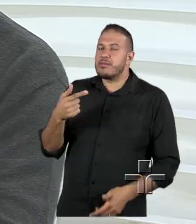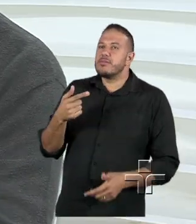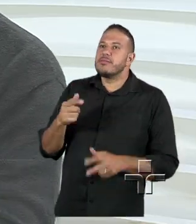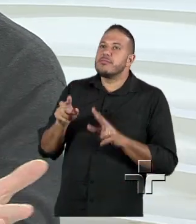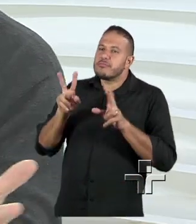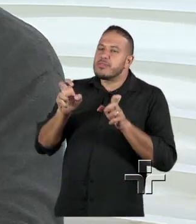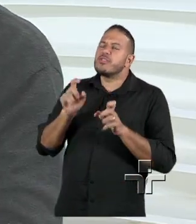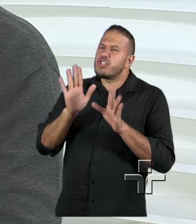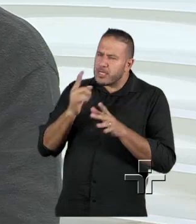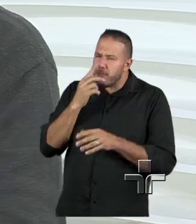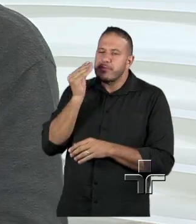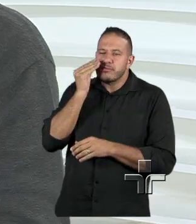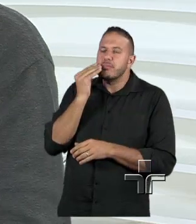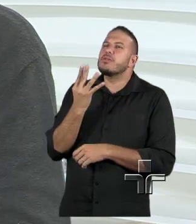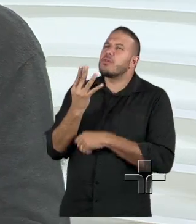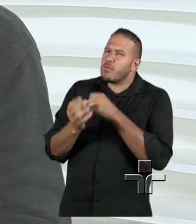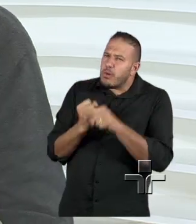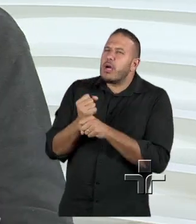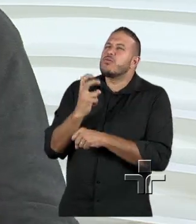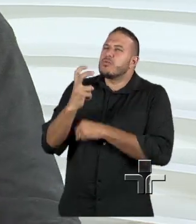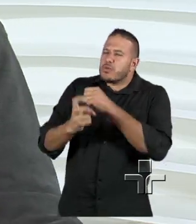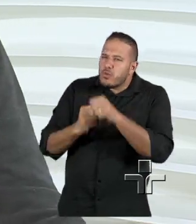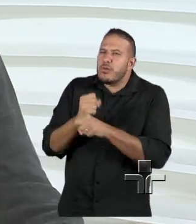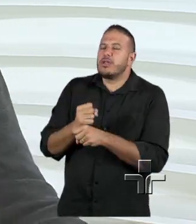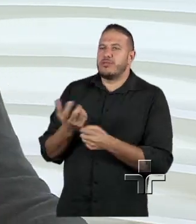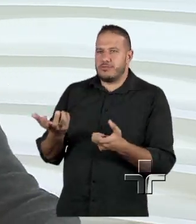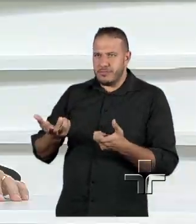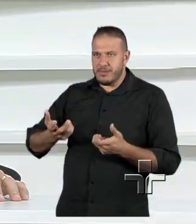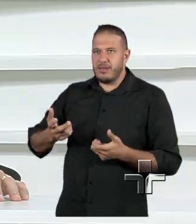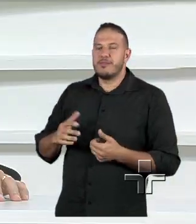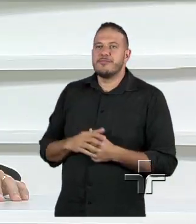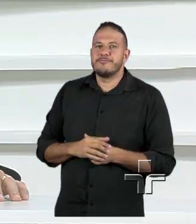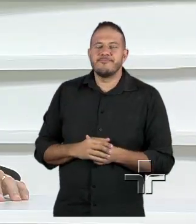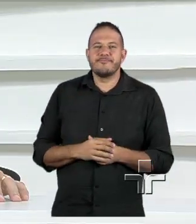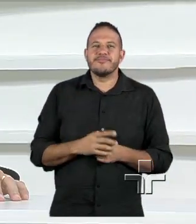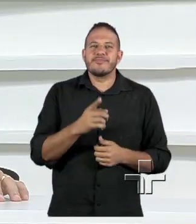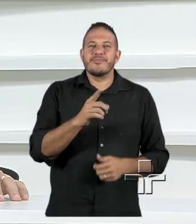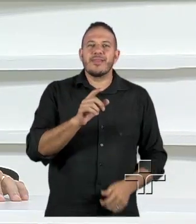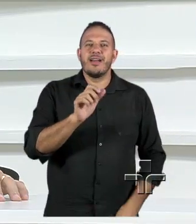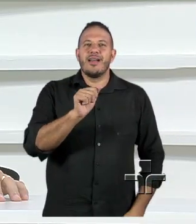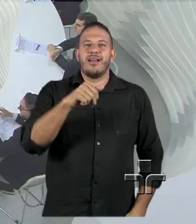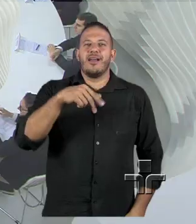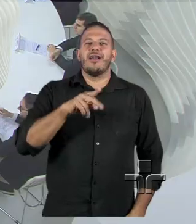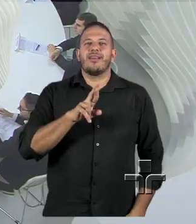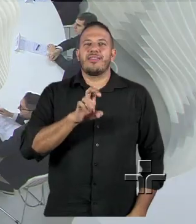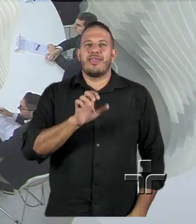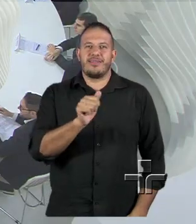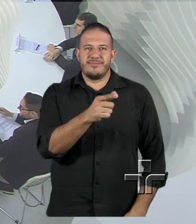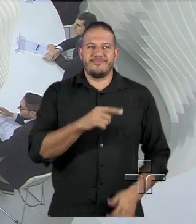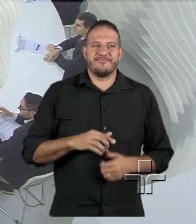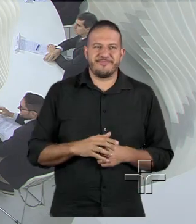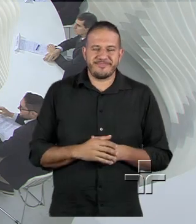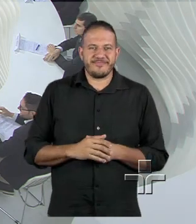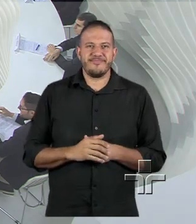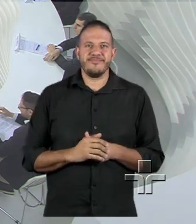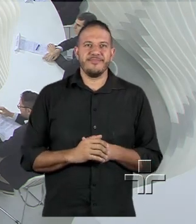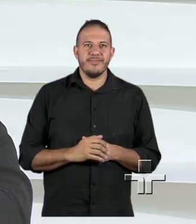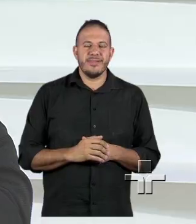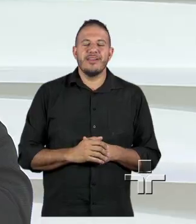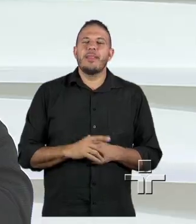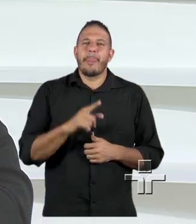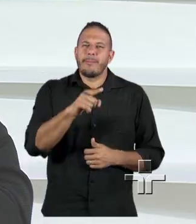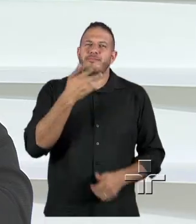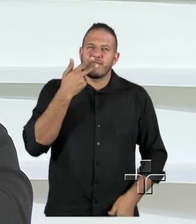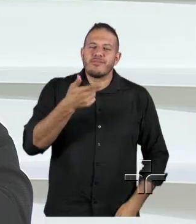4, 5 anos, não precisa sair correndo. Então, vamos fazer o quê depois? Alexandre André. Alexandre, você, voltando